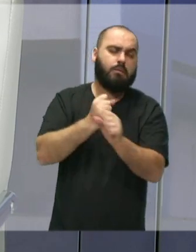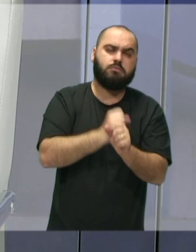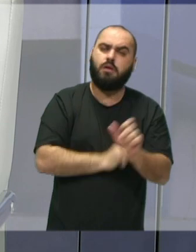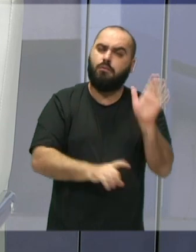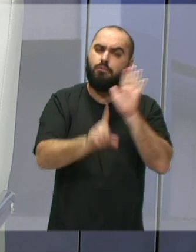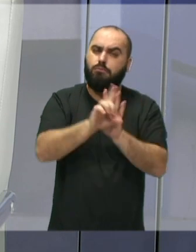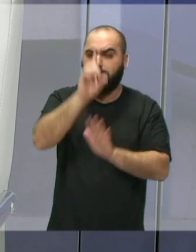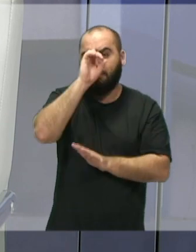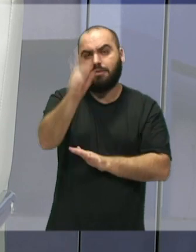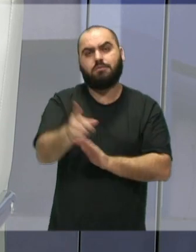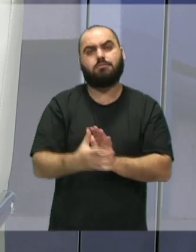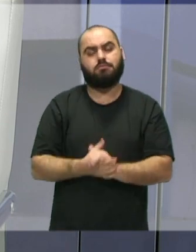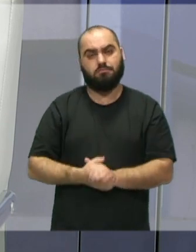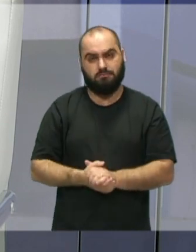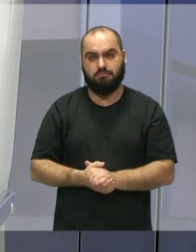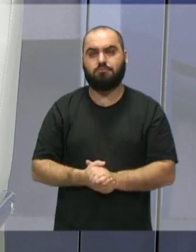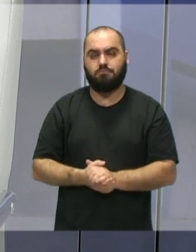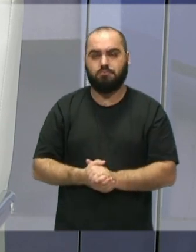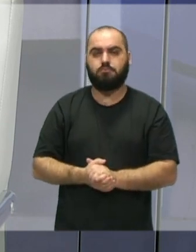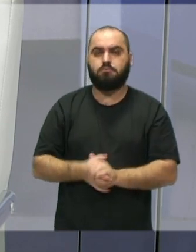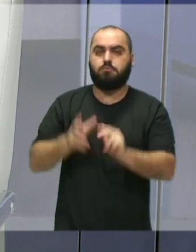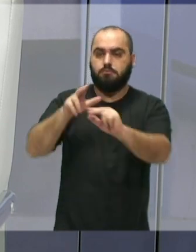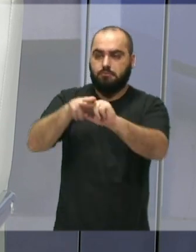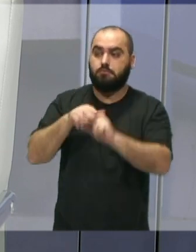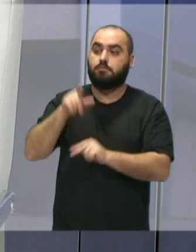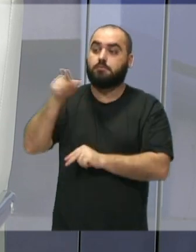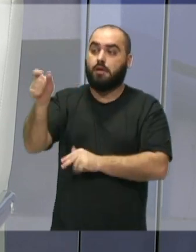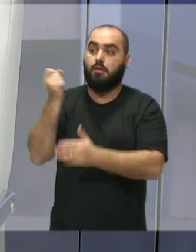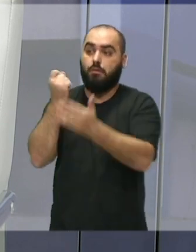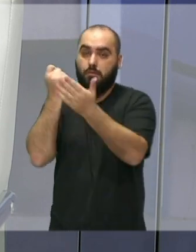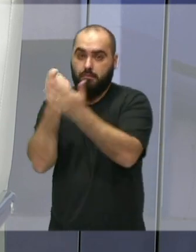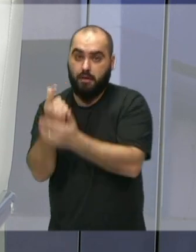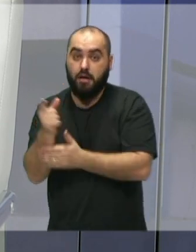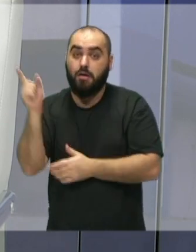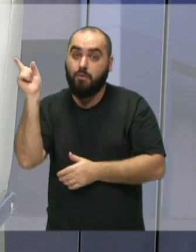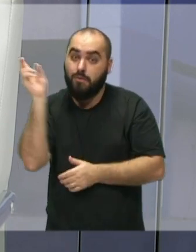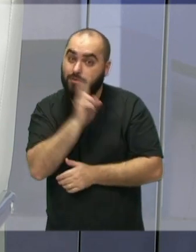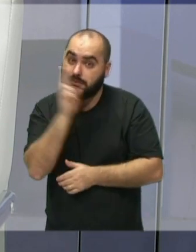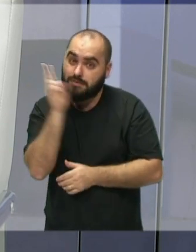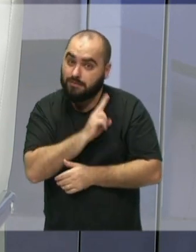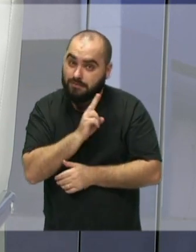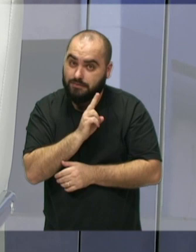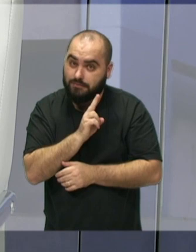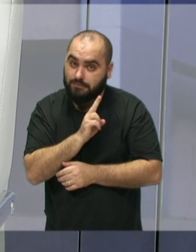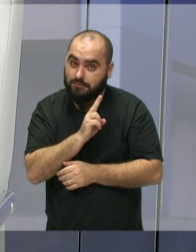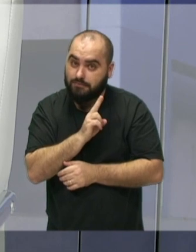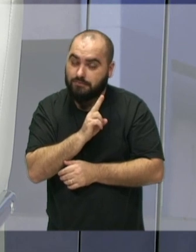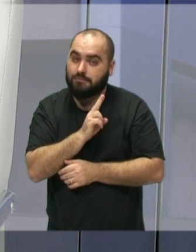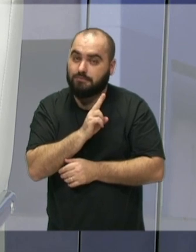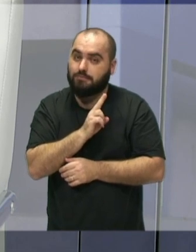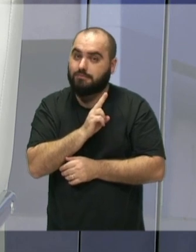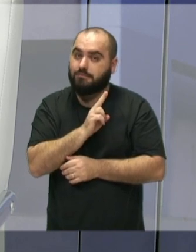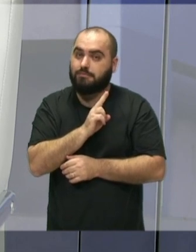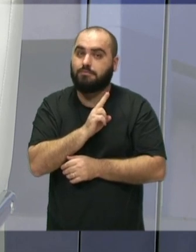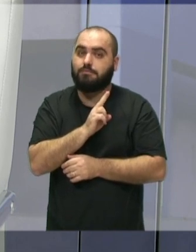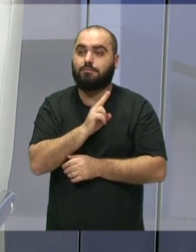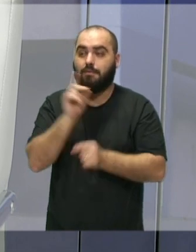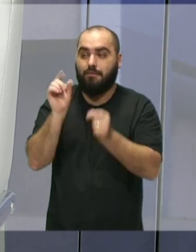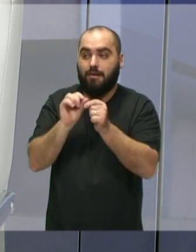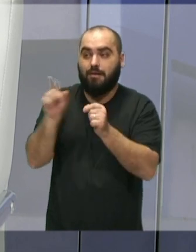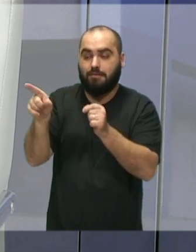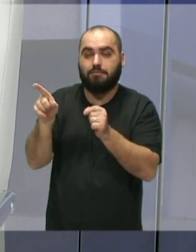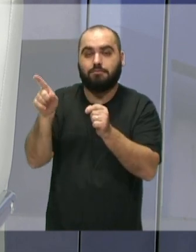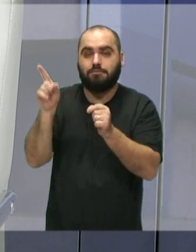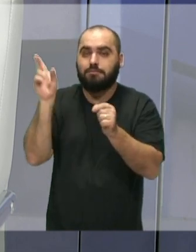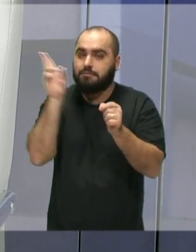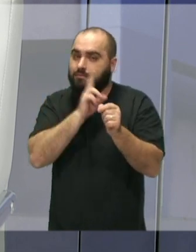determina. Então, a ação foi para que ele comprasse, em caráter de urgência, adquirisse esses aparelhos necessários